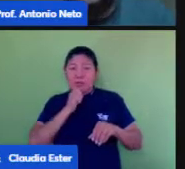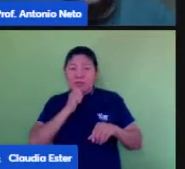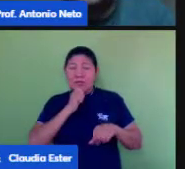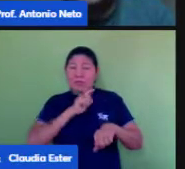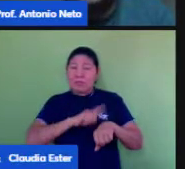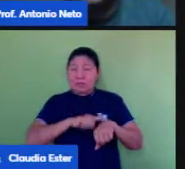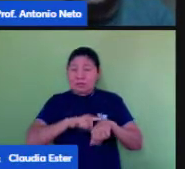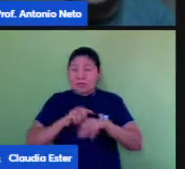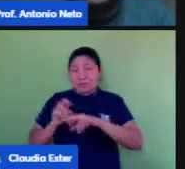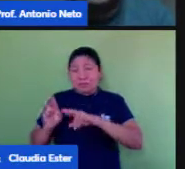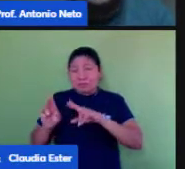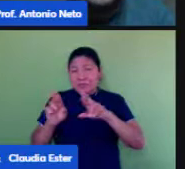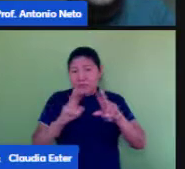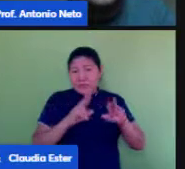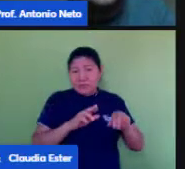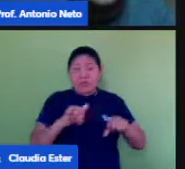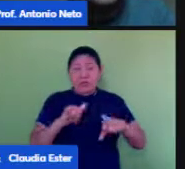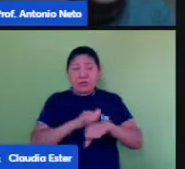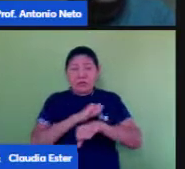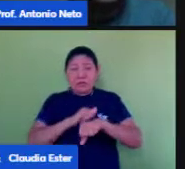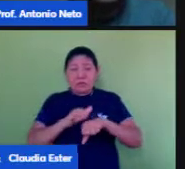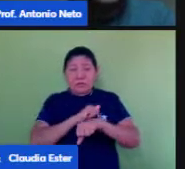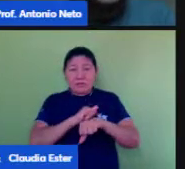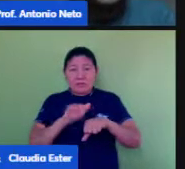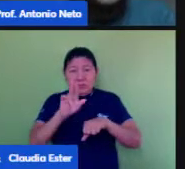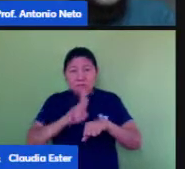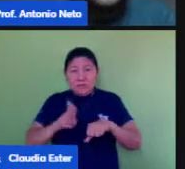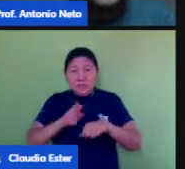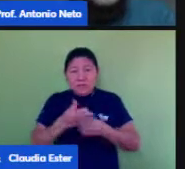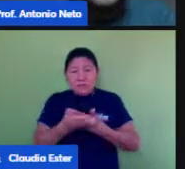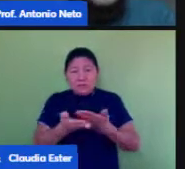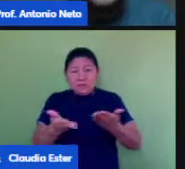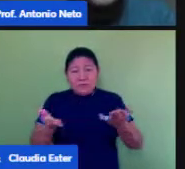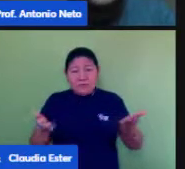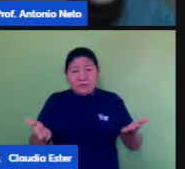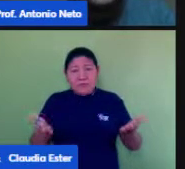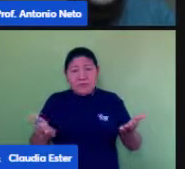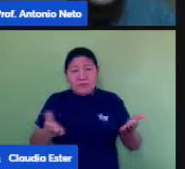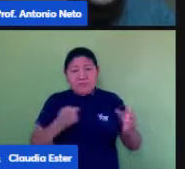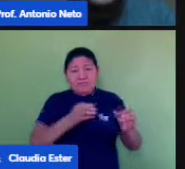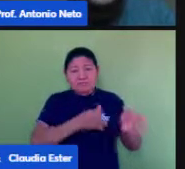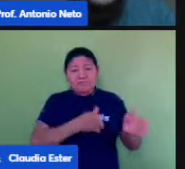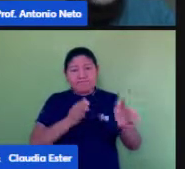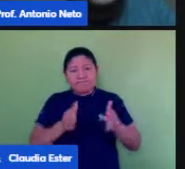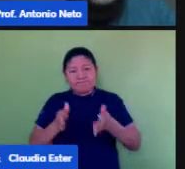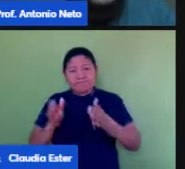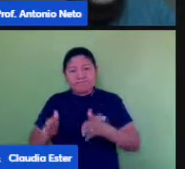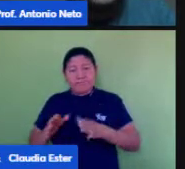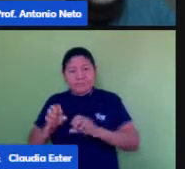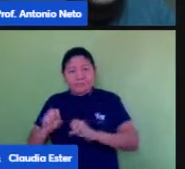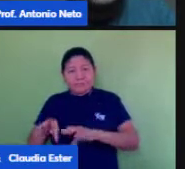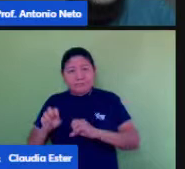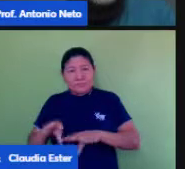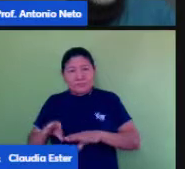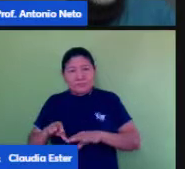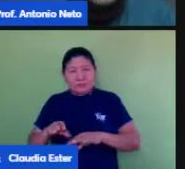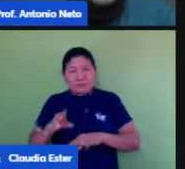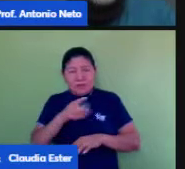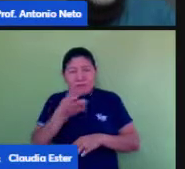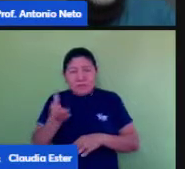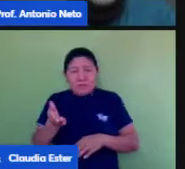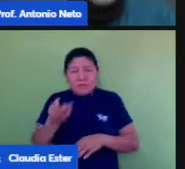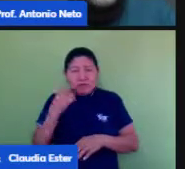que as estratégias em que vocês irão utilizar nesse escalonamento vai ser conforme aquilo que você